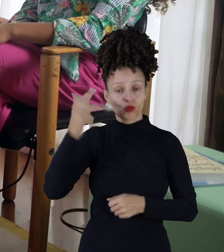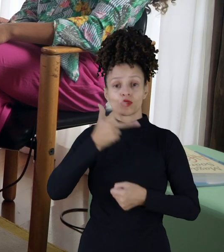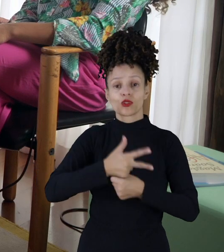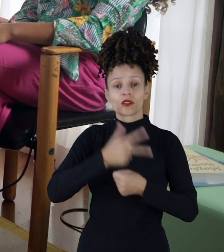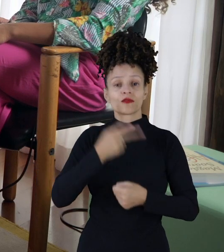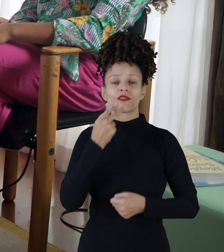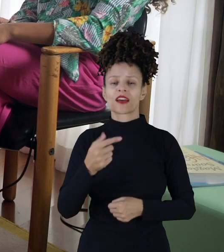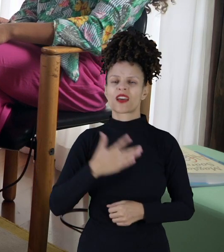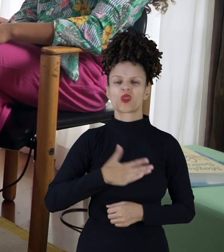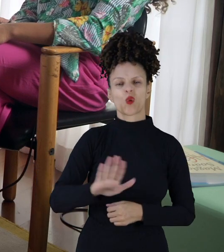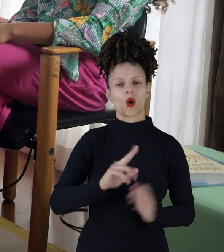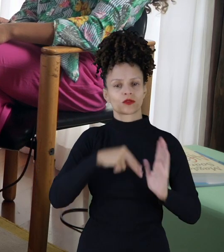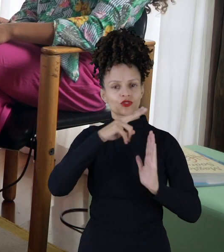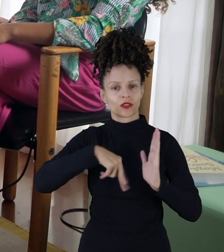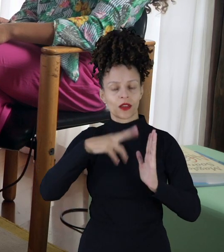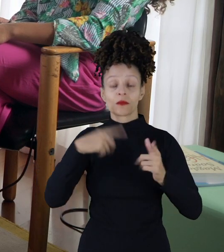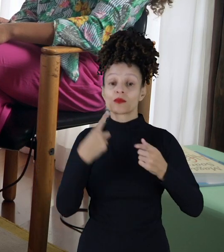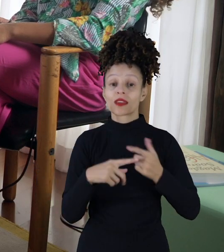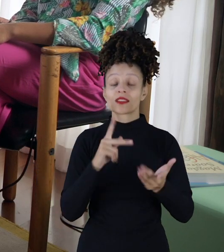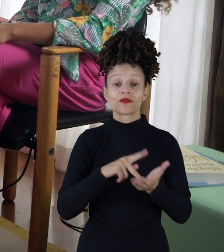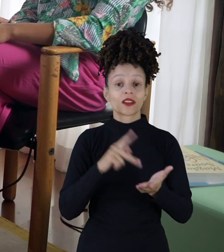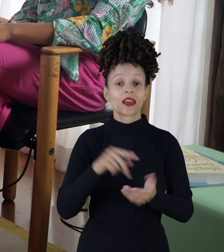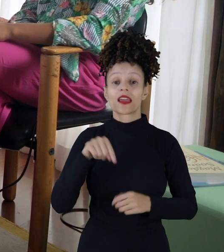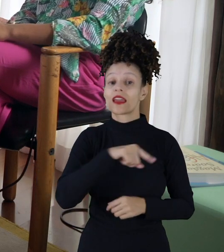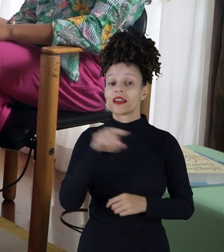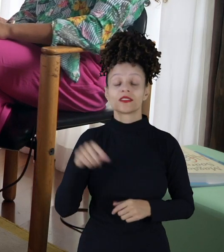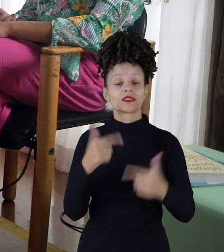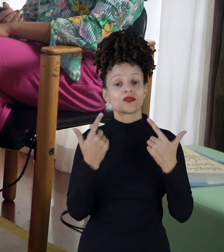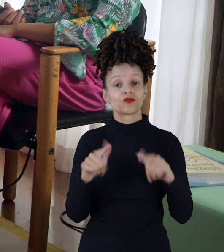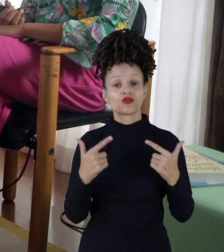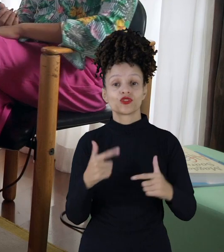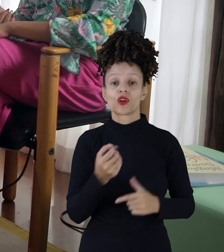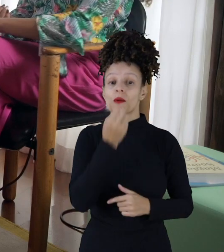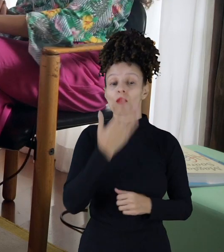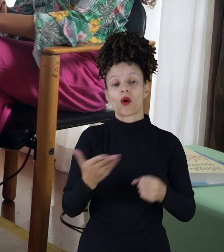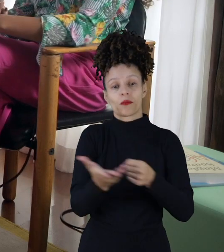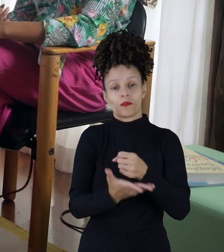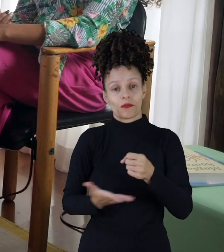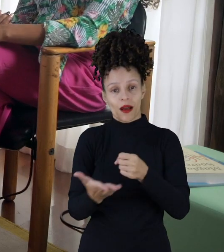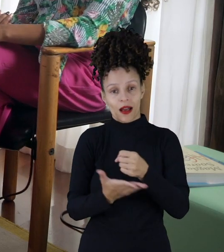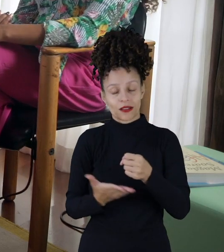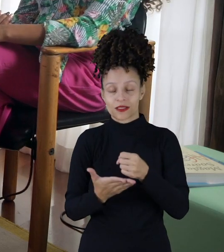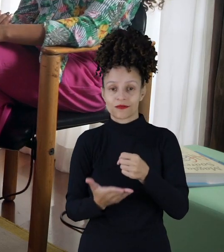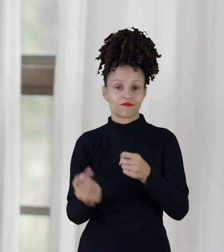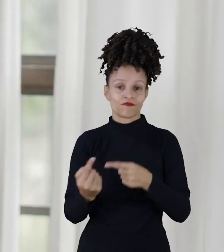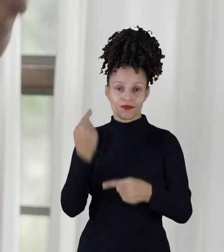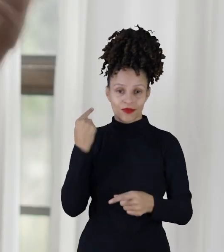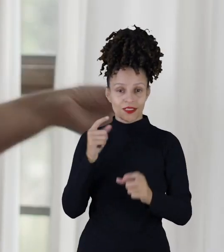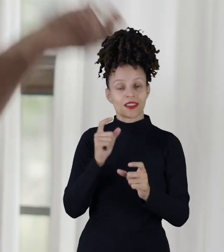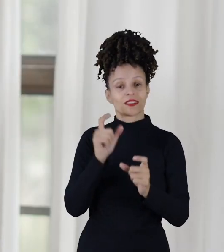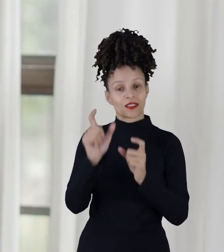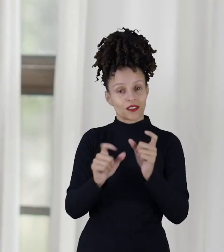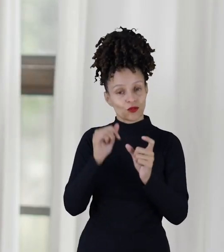adultos e idosos diziam que não gostavam de ler, porque, na verdade, eles não tinham tido uma boa base